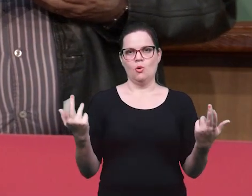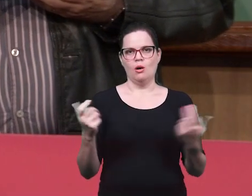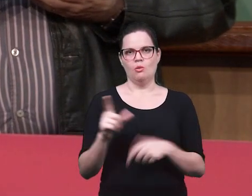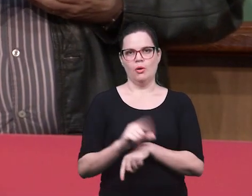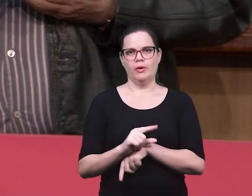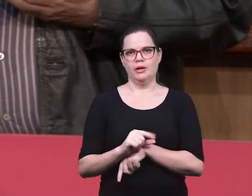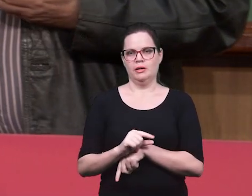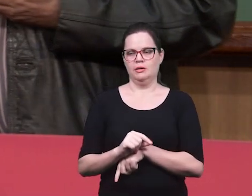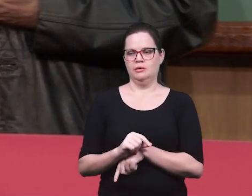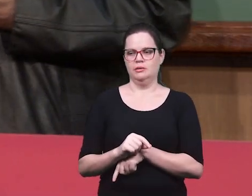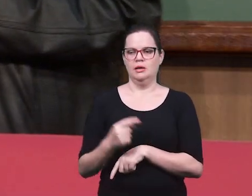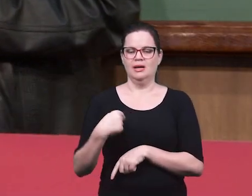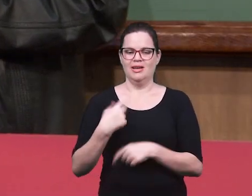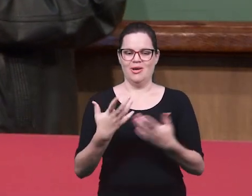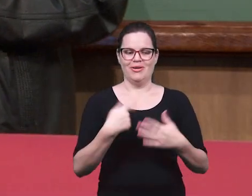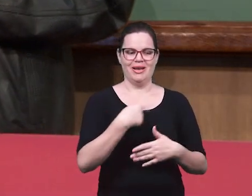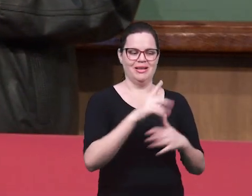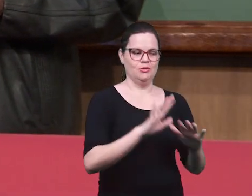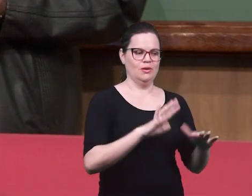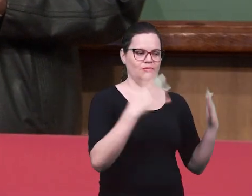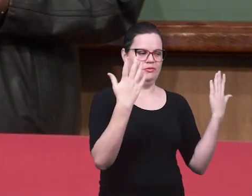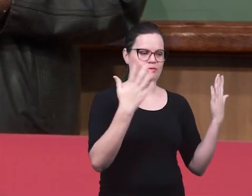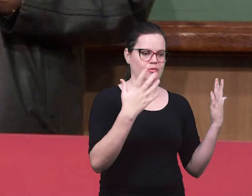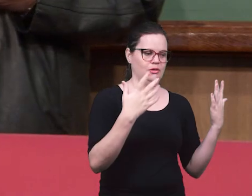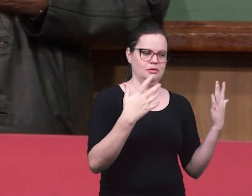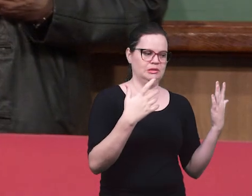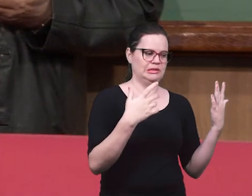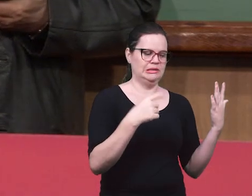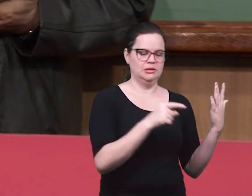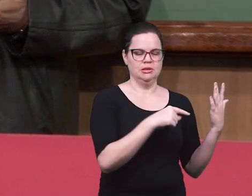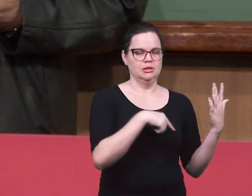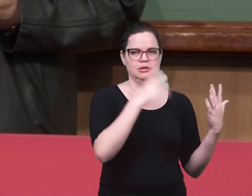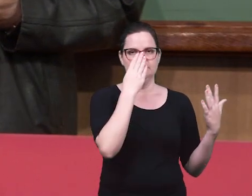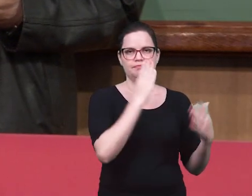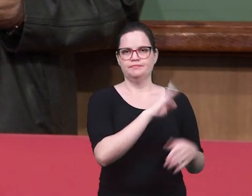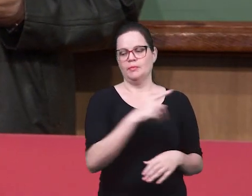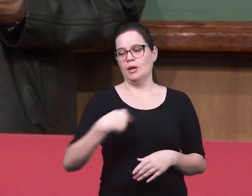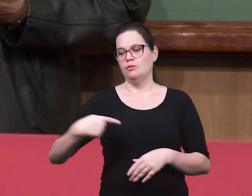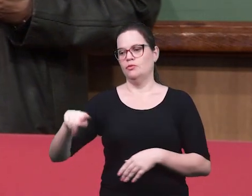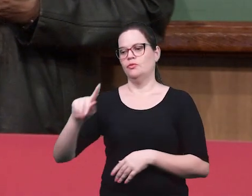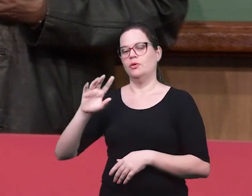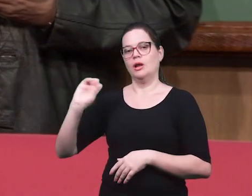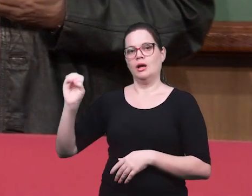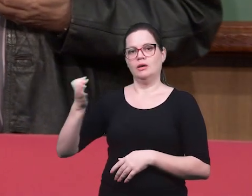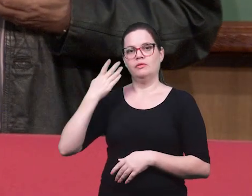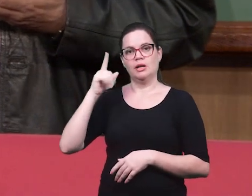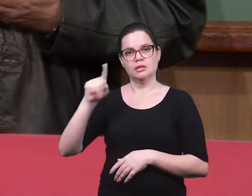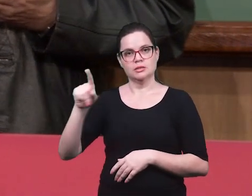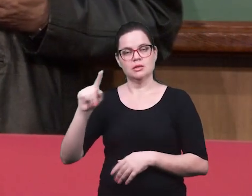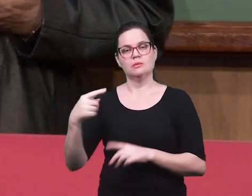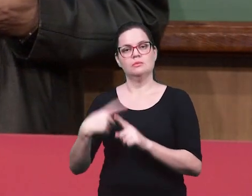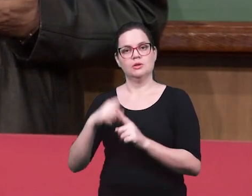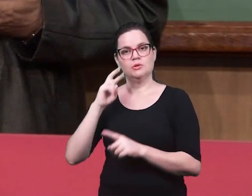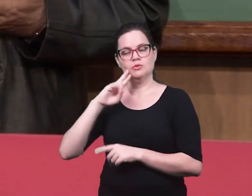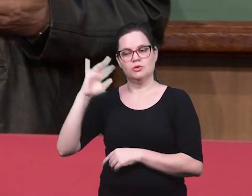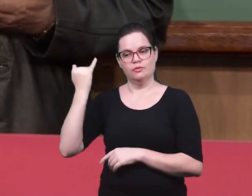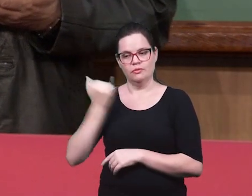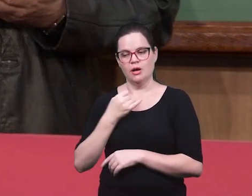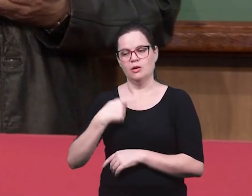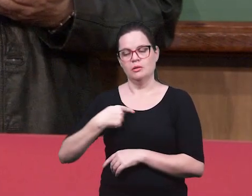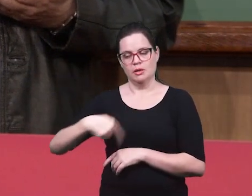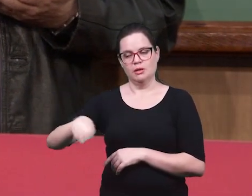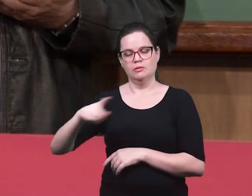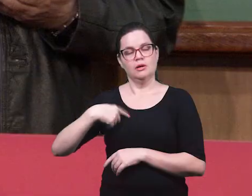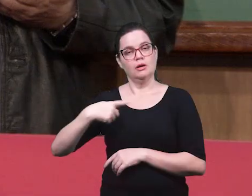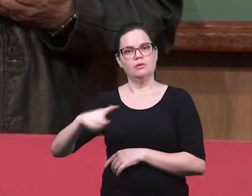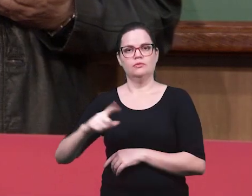queria ir, mas ele vai cumprir a revelação. Ele está em santificação. O Senhor orientou, é uma semana de madrugada, até que eu